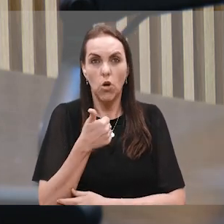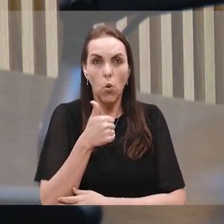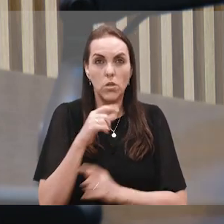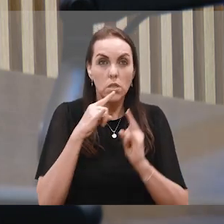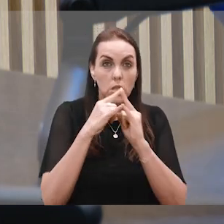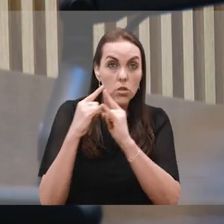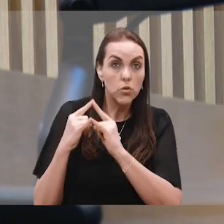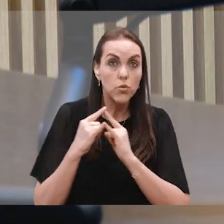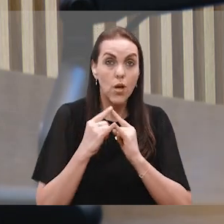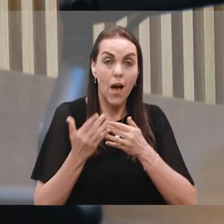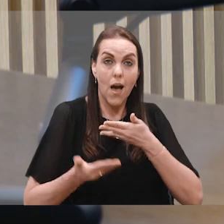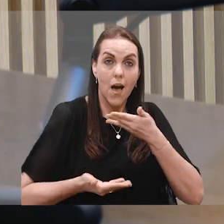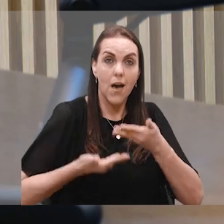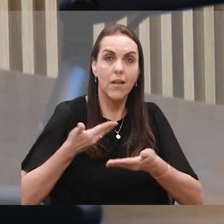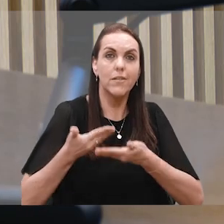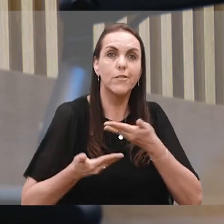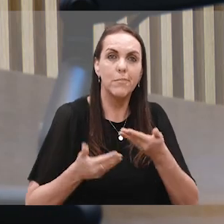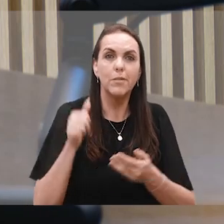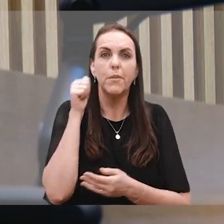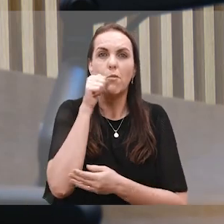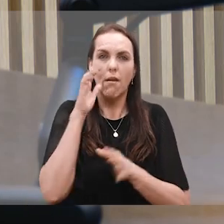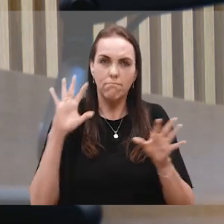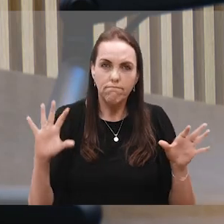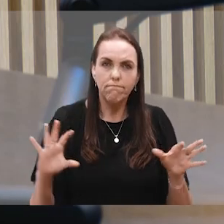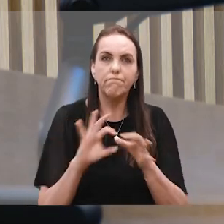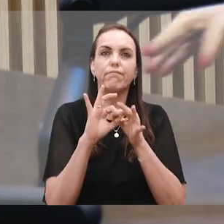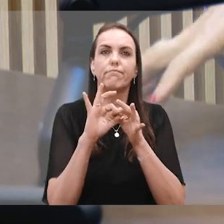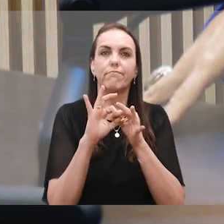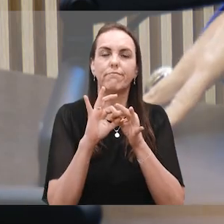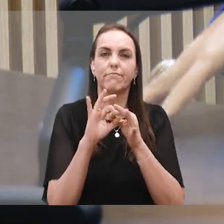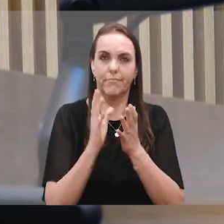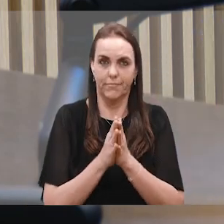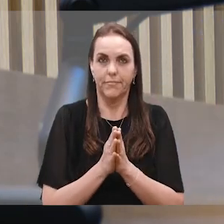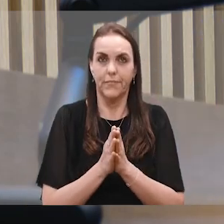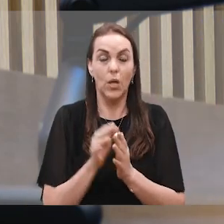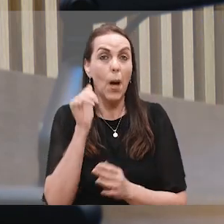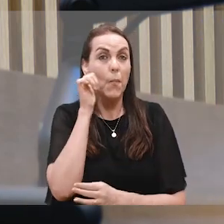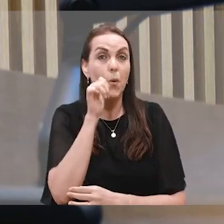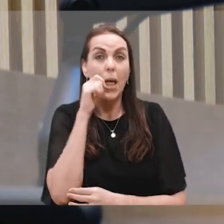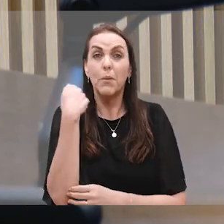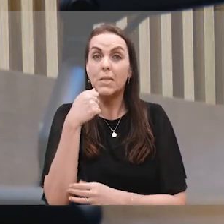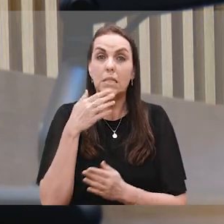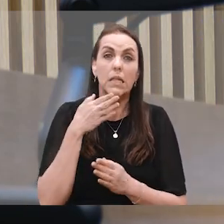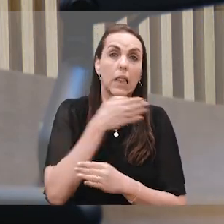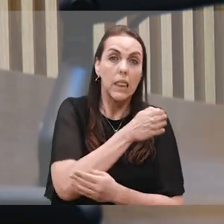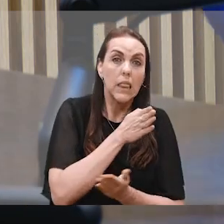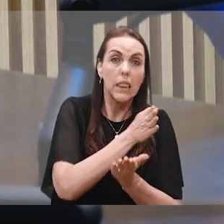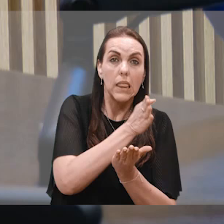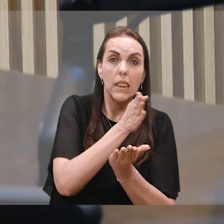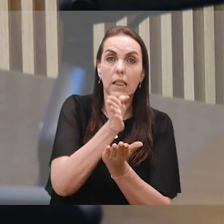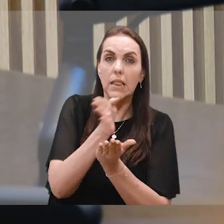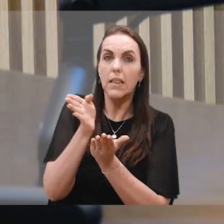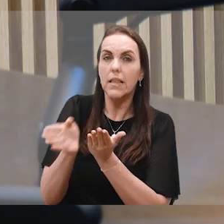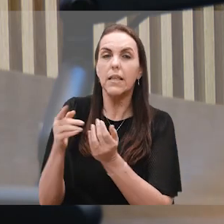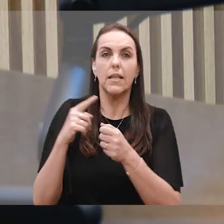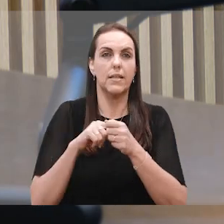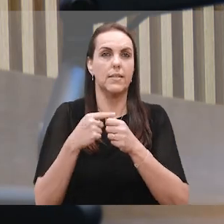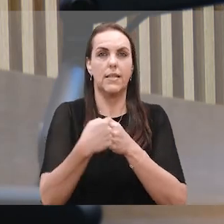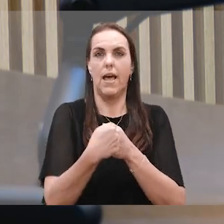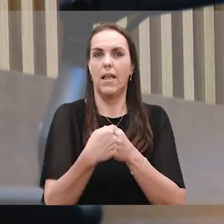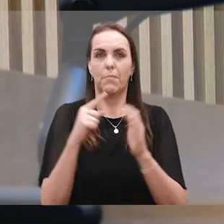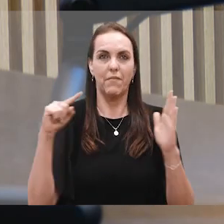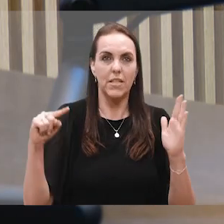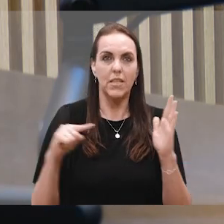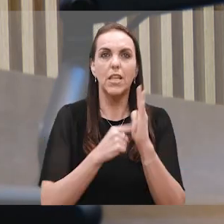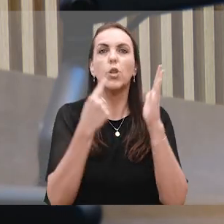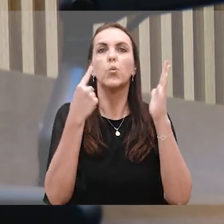de 11 órgãos que atendem as mulheres. Unificados para isso. Unificado, Então, a mulher não precisa estar circulando na